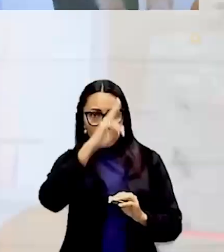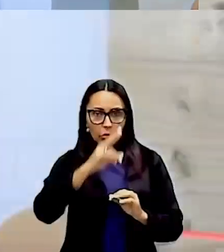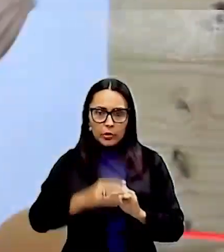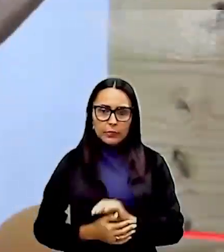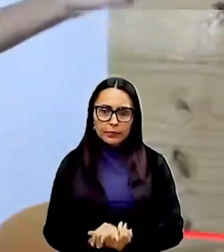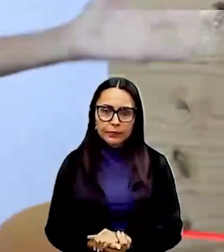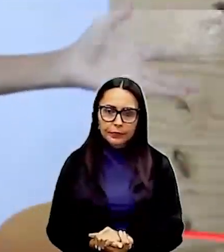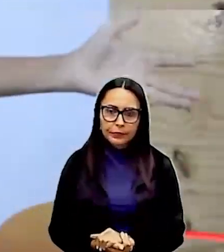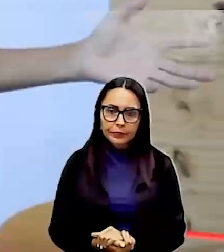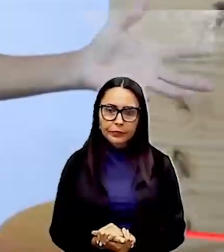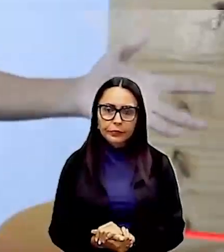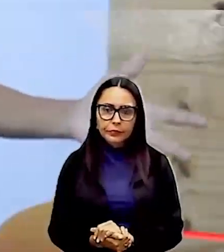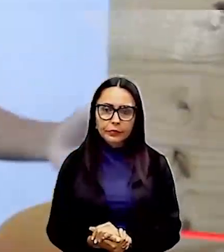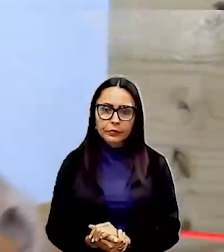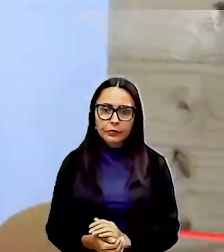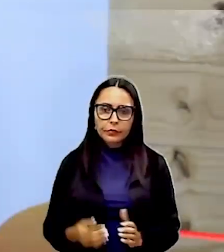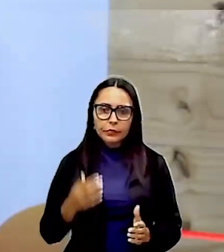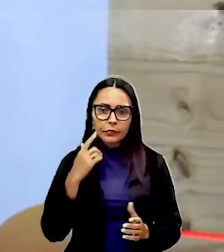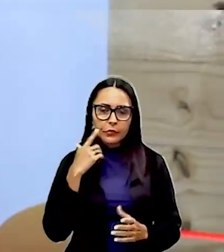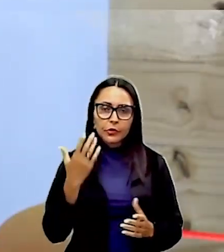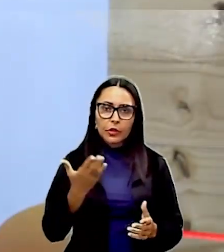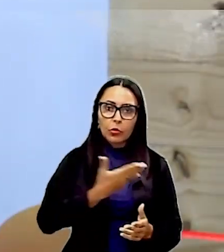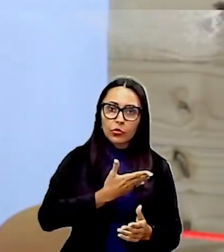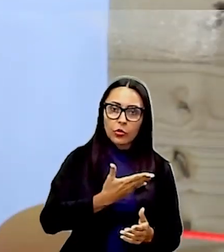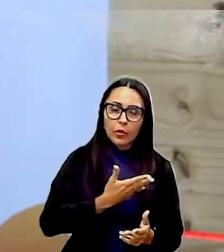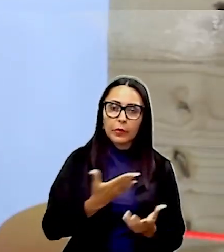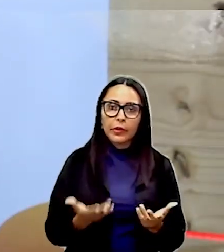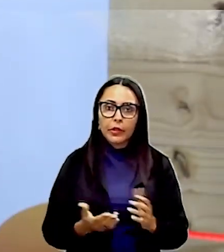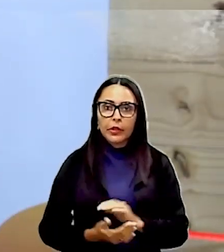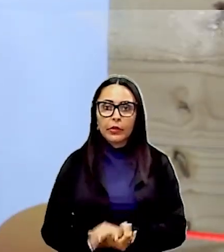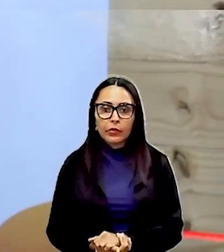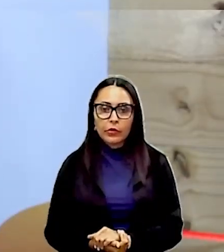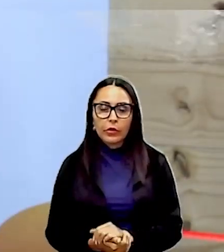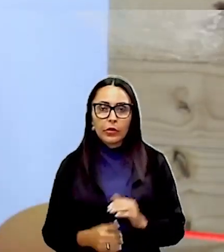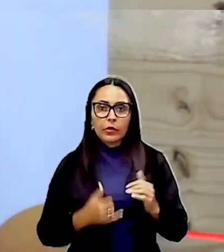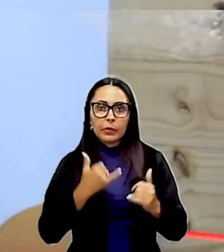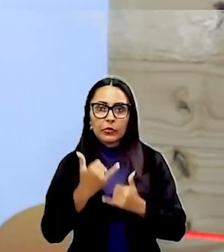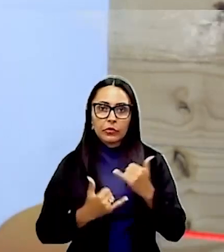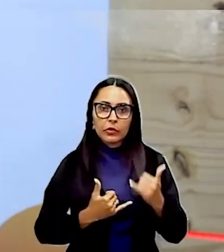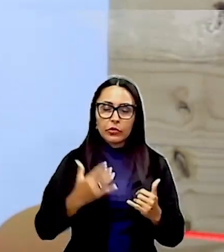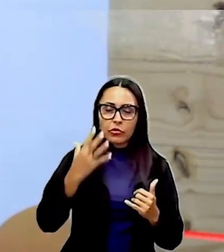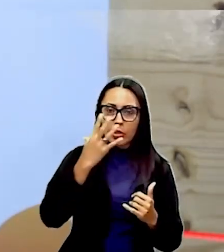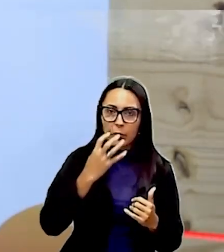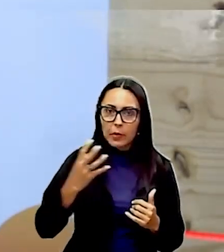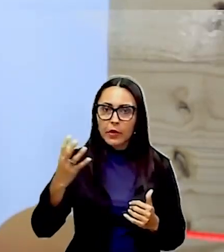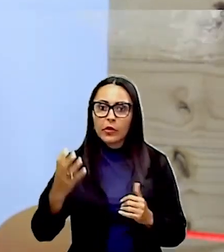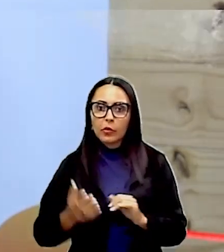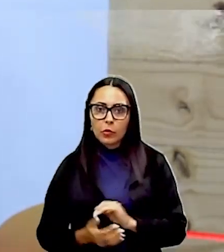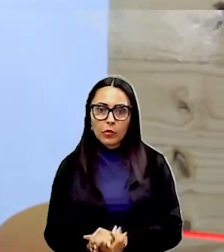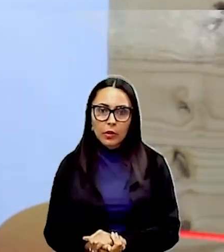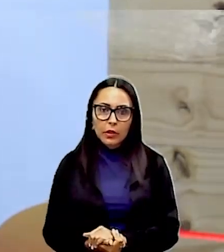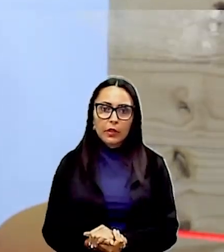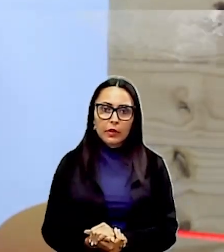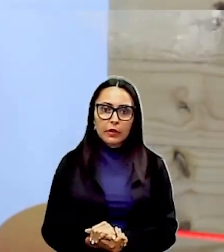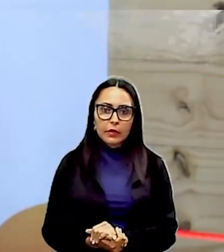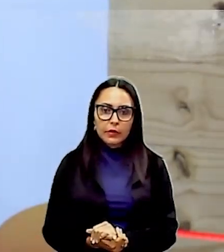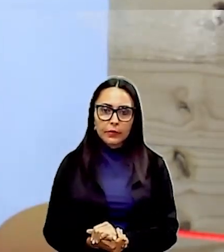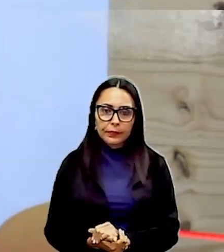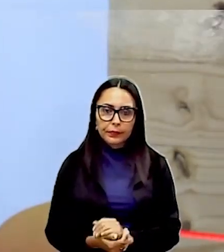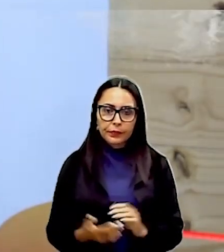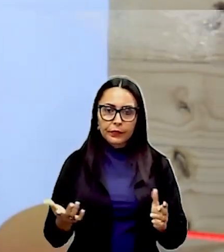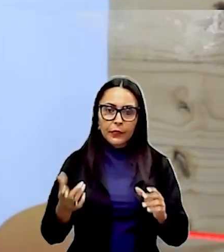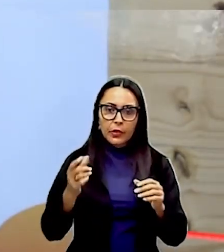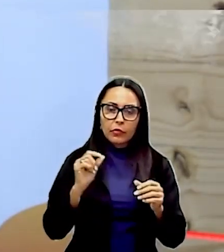algo para você jogar com seus amigos, algo para você se distrair mesmo. A ideia de animação é essa,